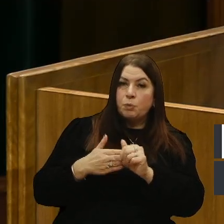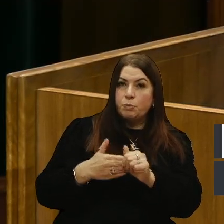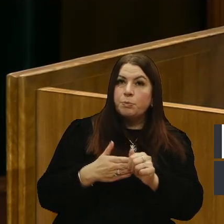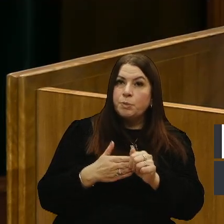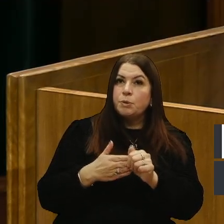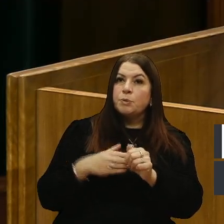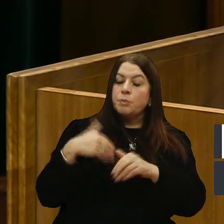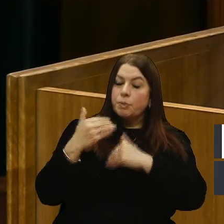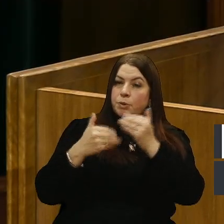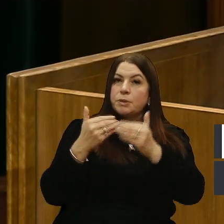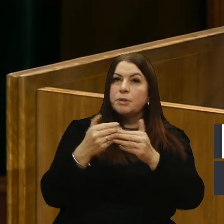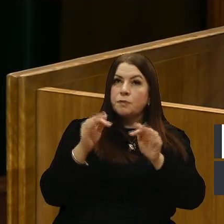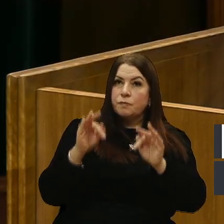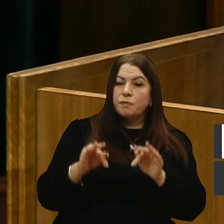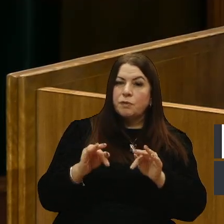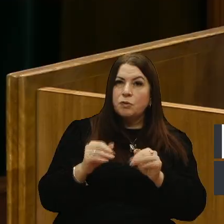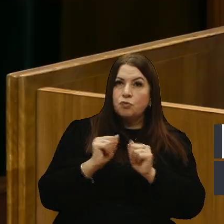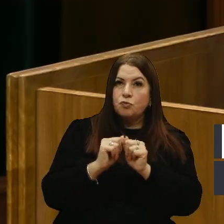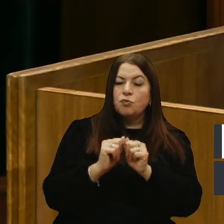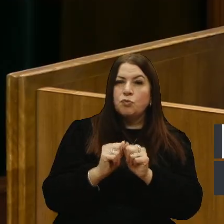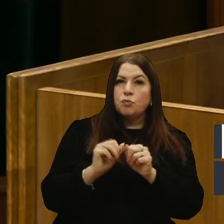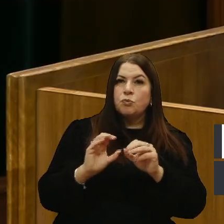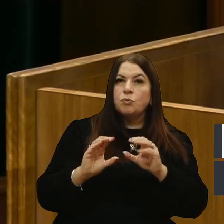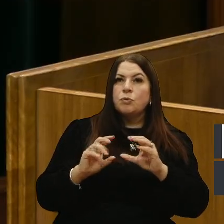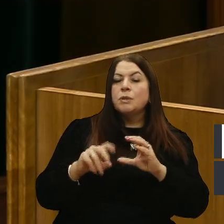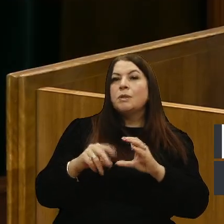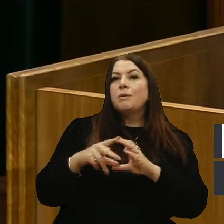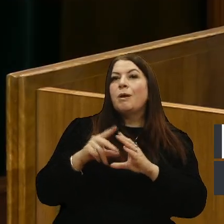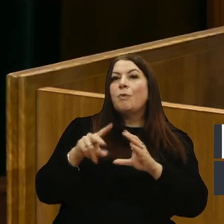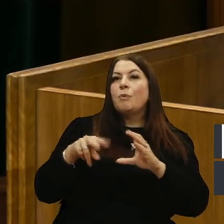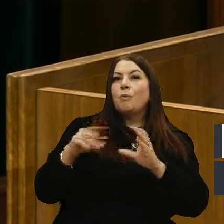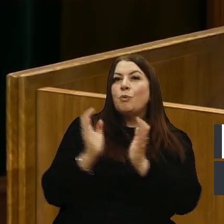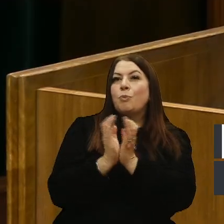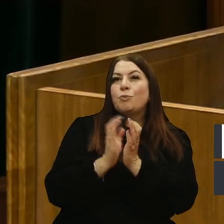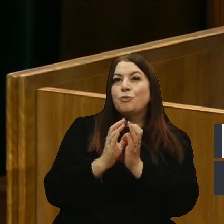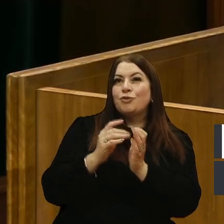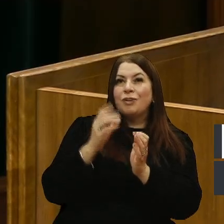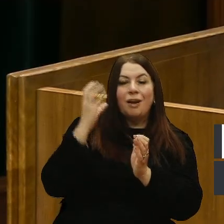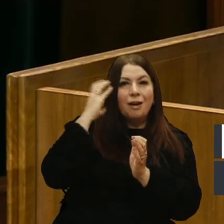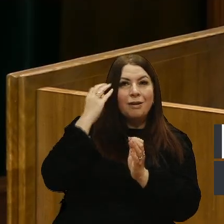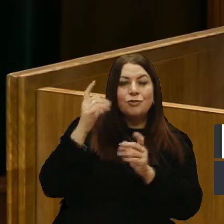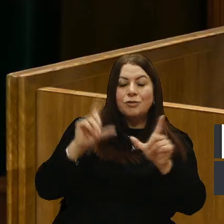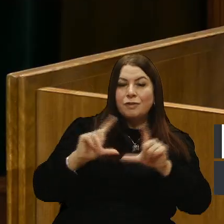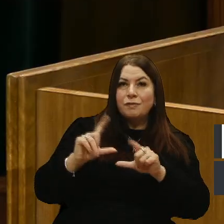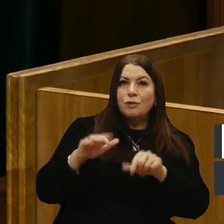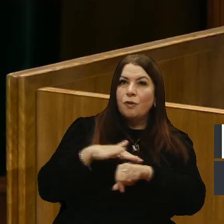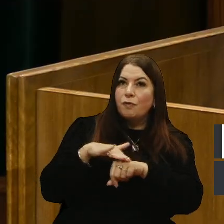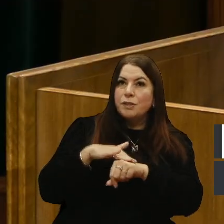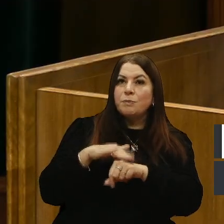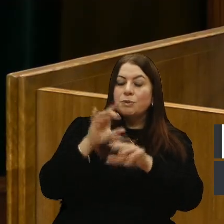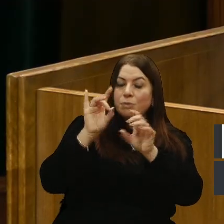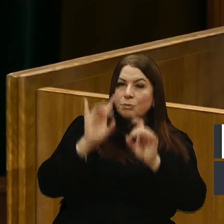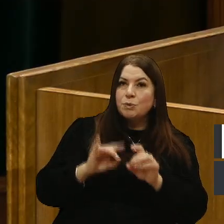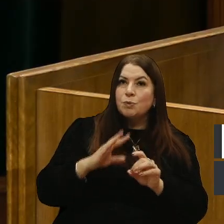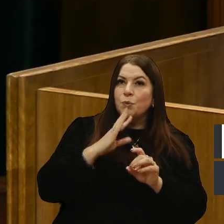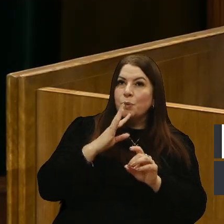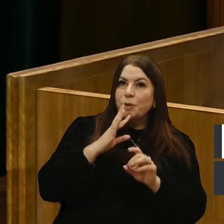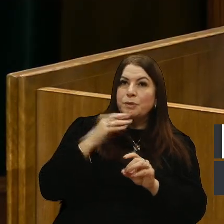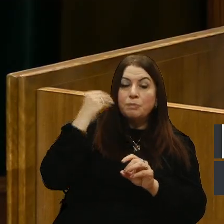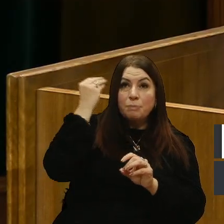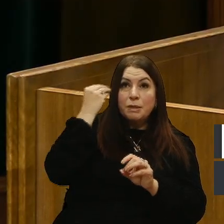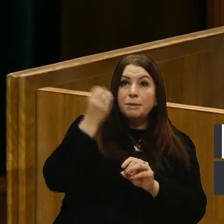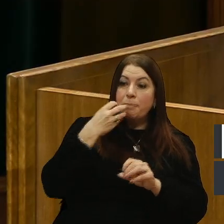os processos finais junto à Rede Legislativa de Rádio e TV, dialogamos com especialistas, conhecemos